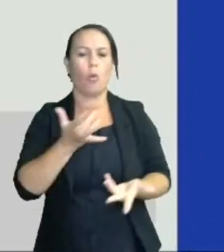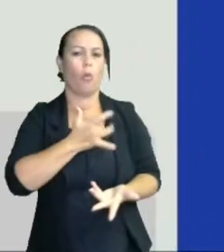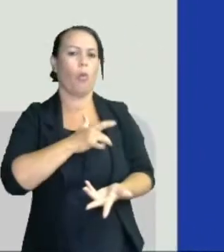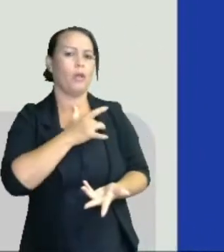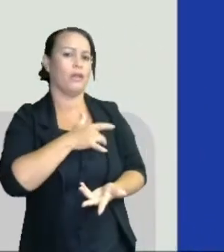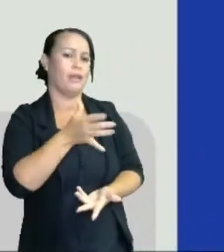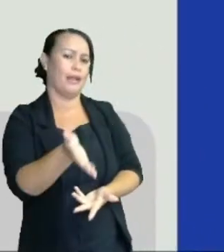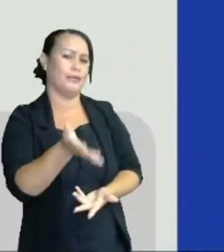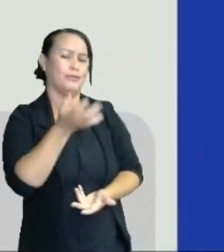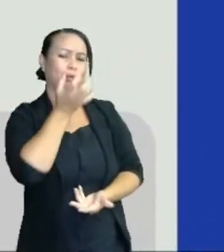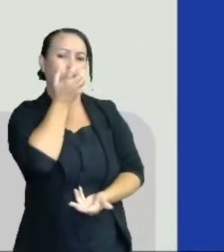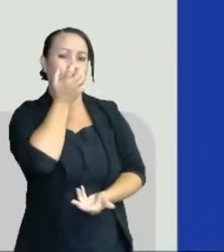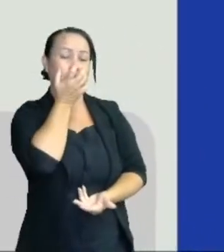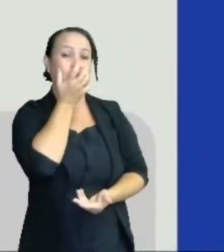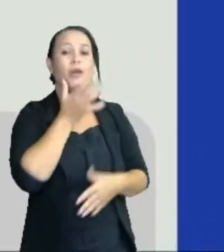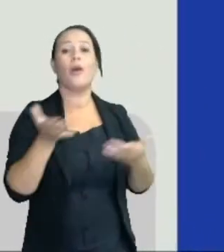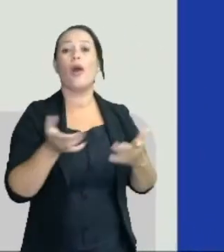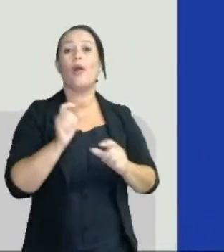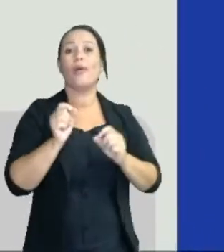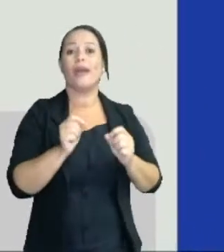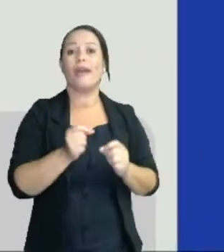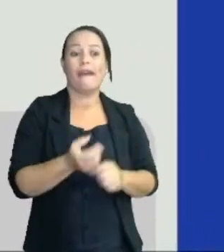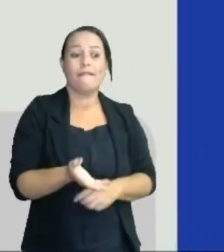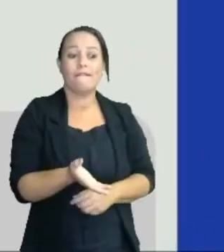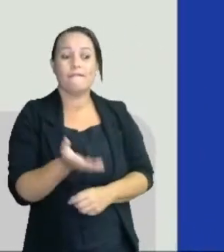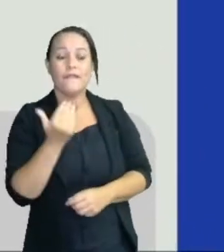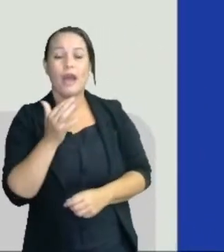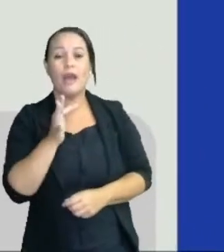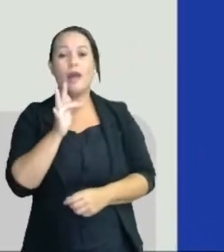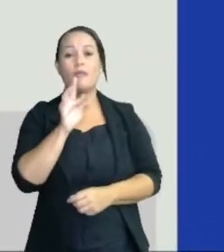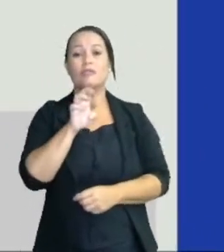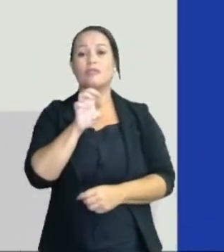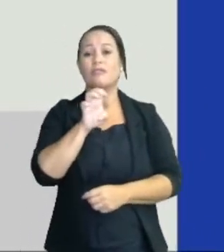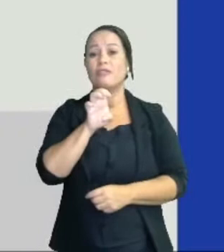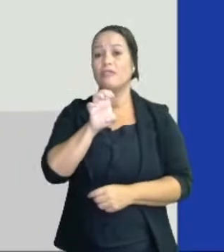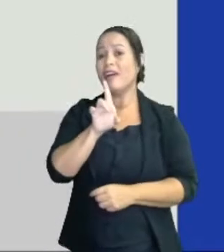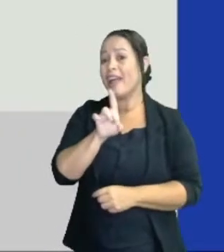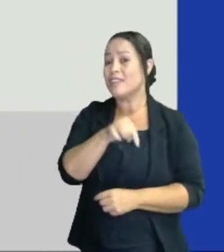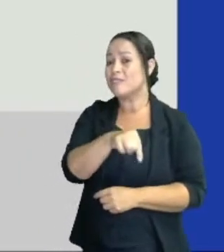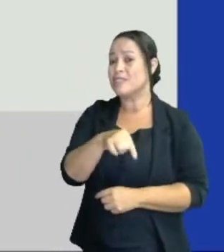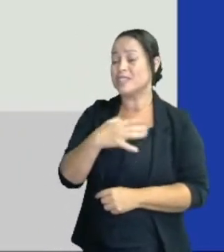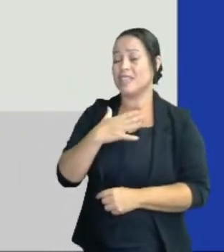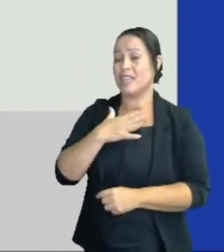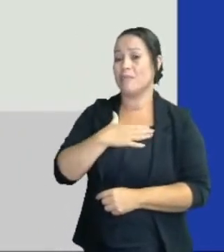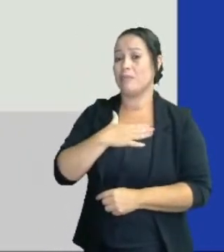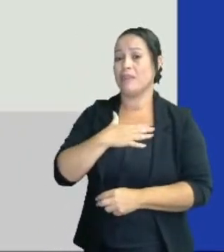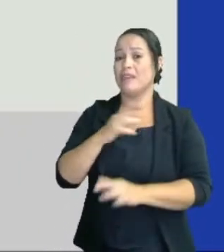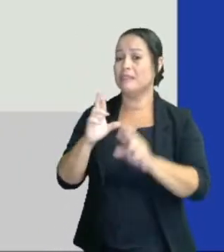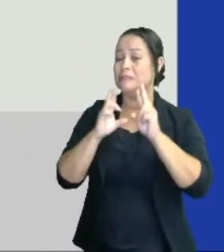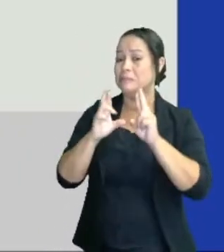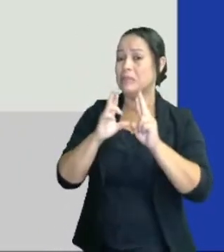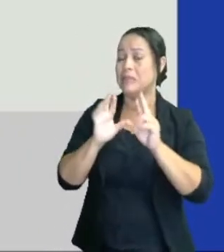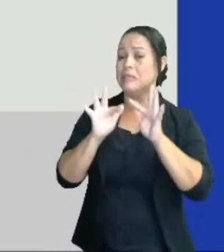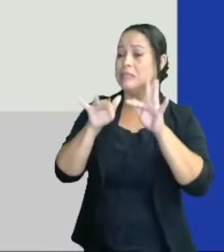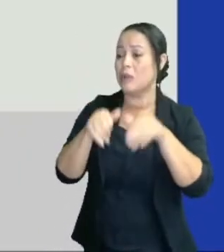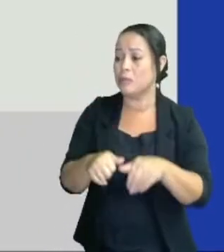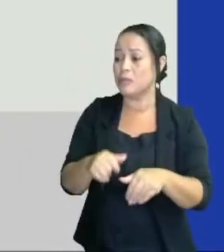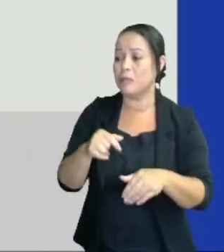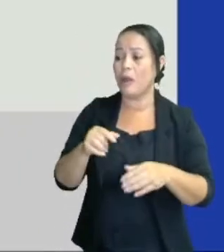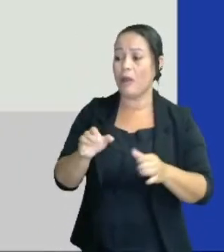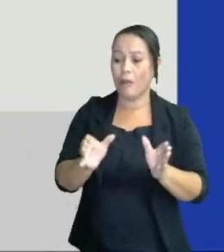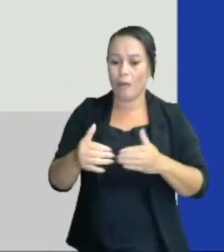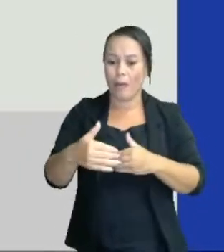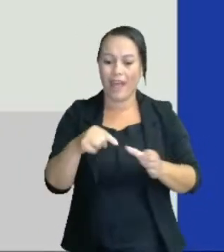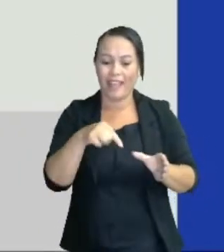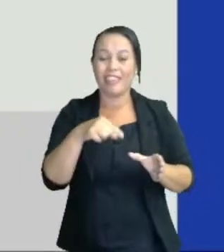tadinho do cachorrinho. Vamos lá, Fred. Você é minha última esperança. Olha o que é que tem dentro da caixa.